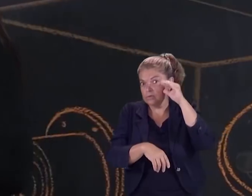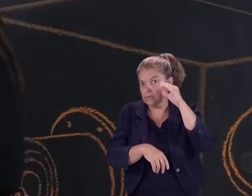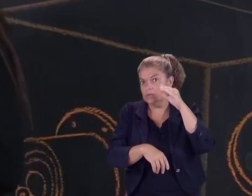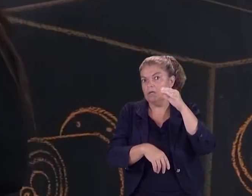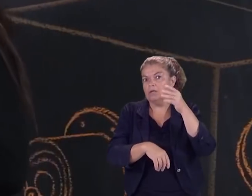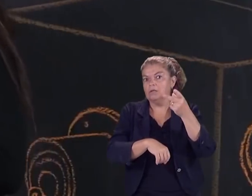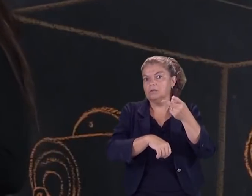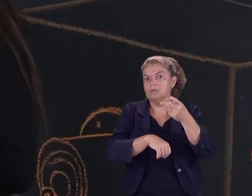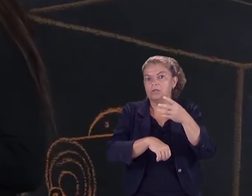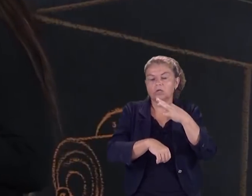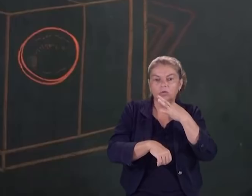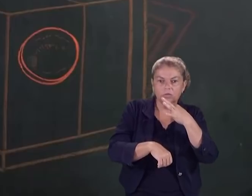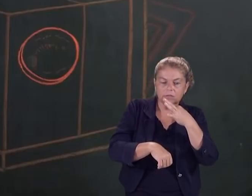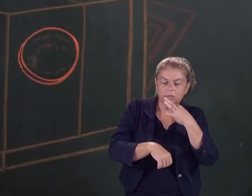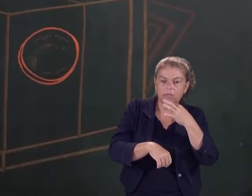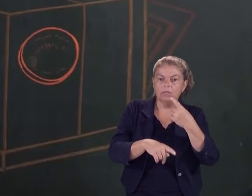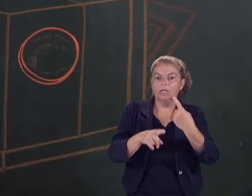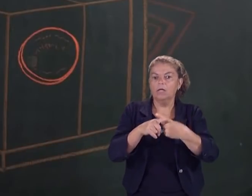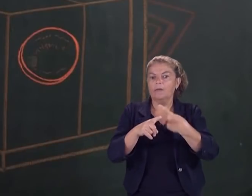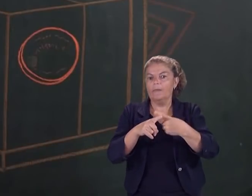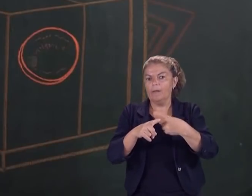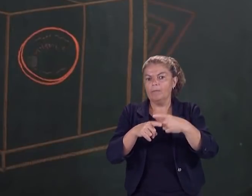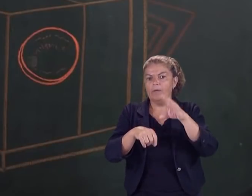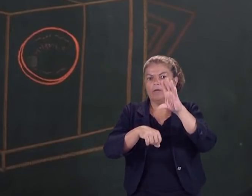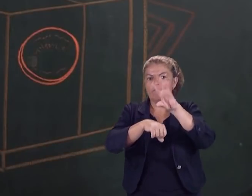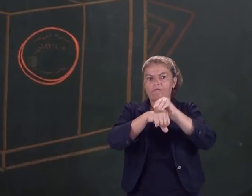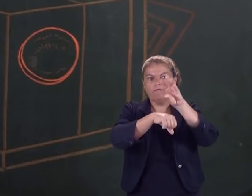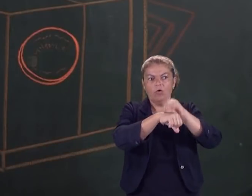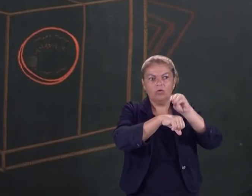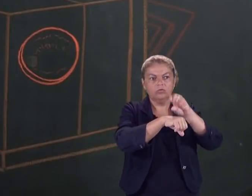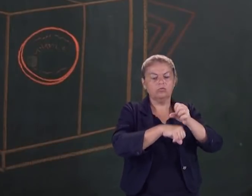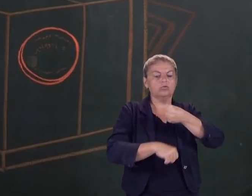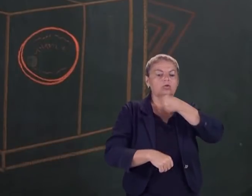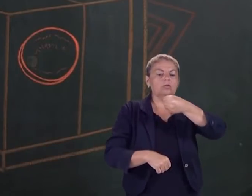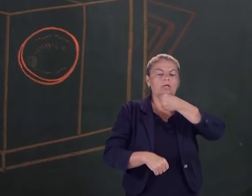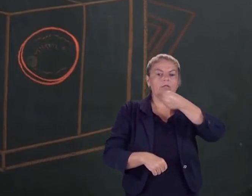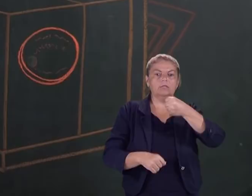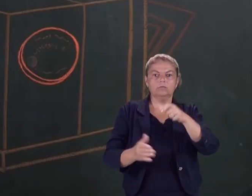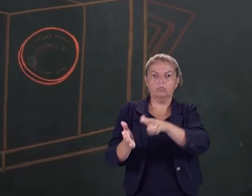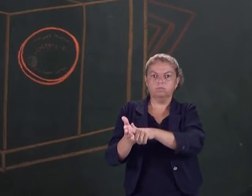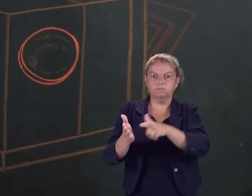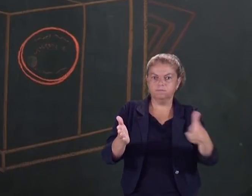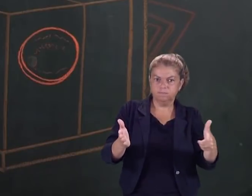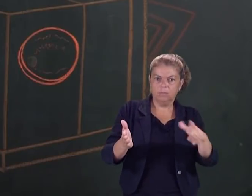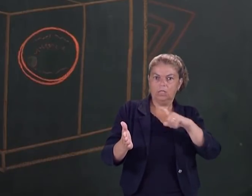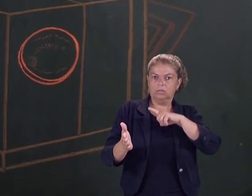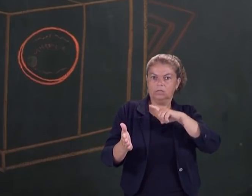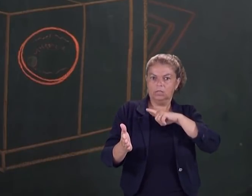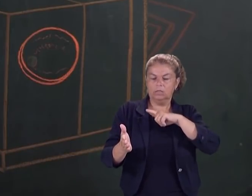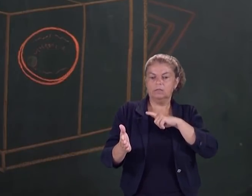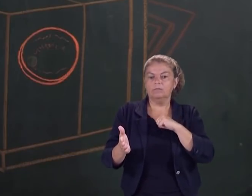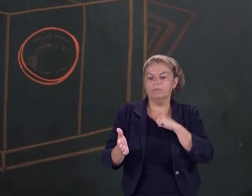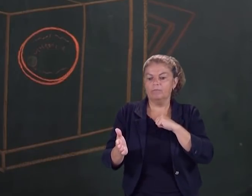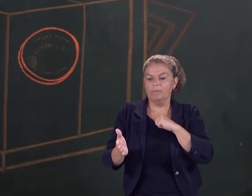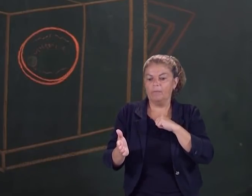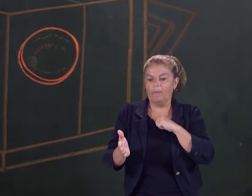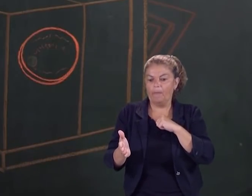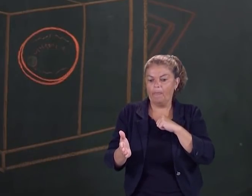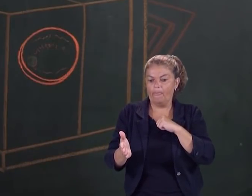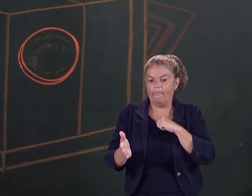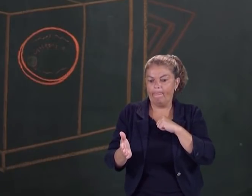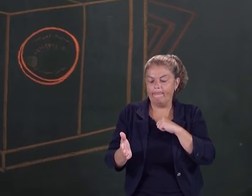pontos importantes, a gente começou falando sobre o fotojornalismo, que tem uma estética, no caso aqui com